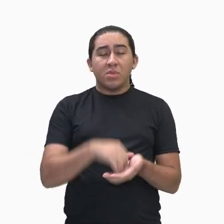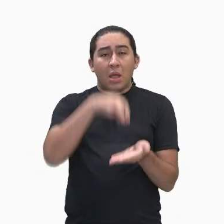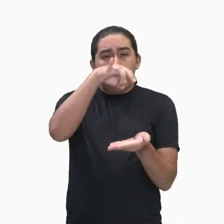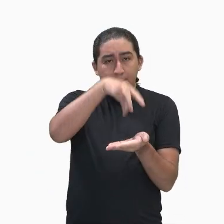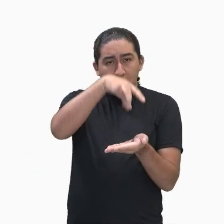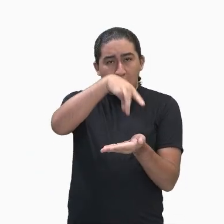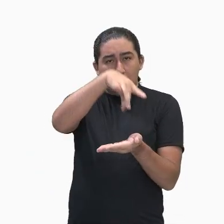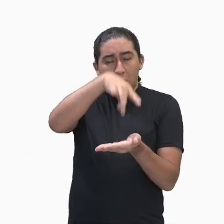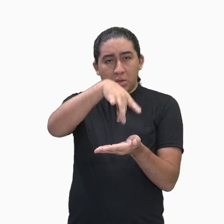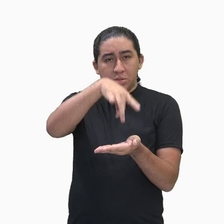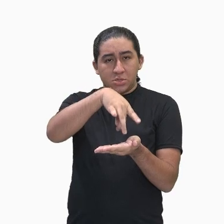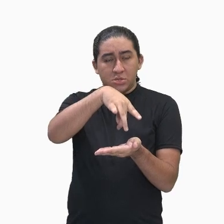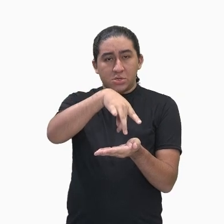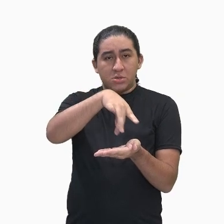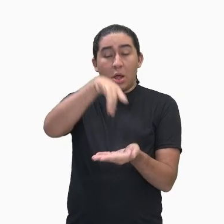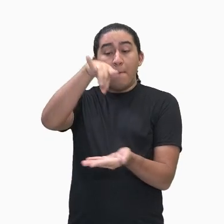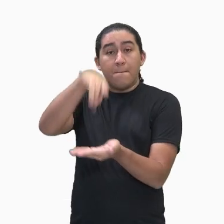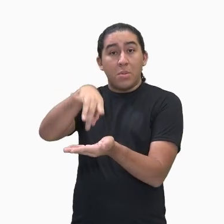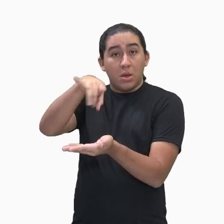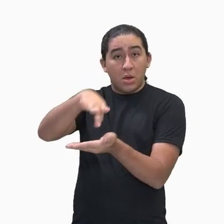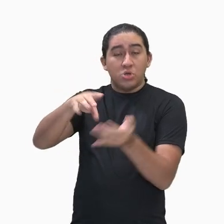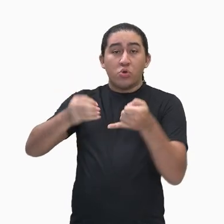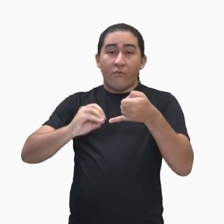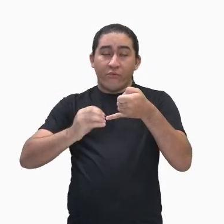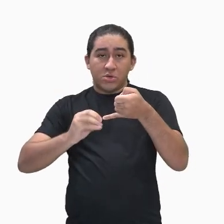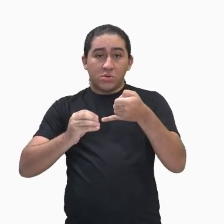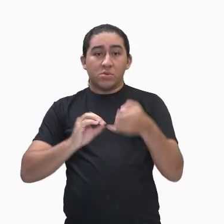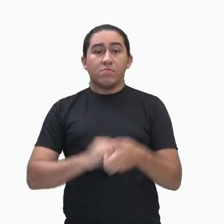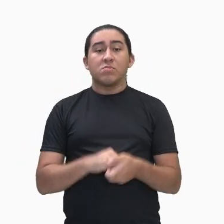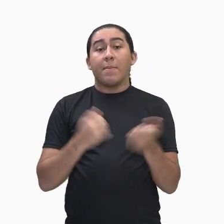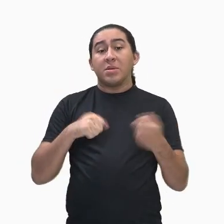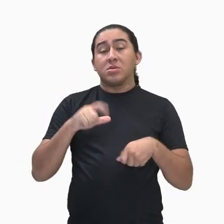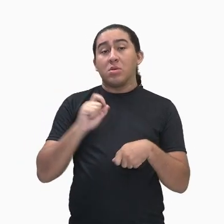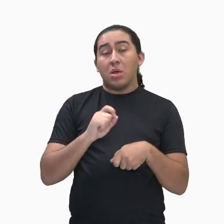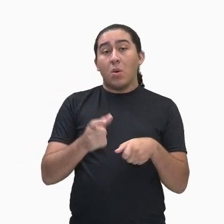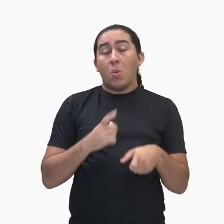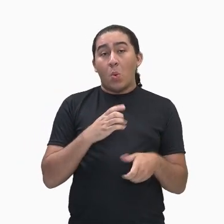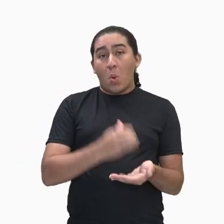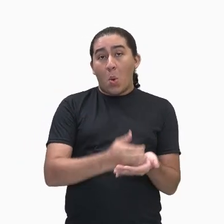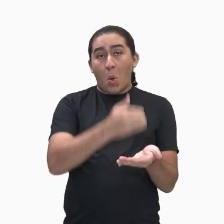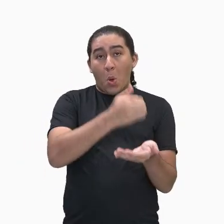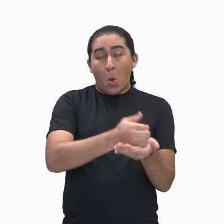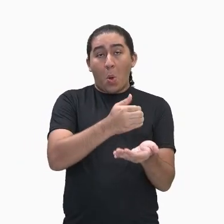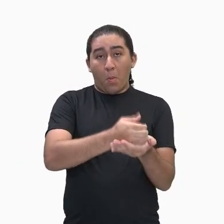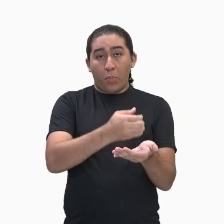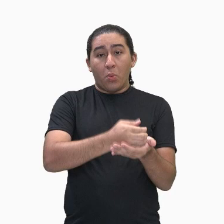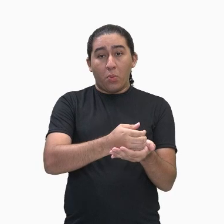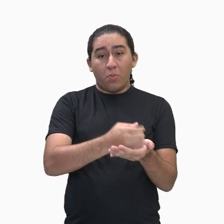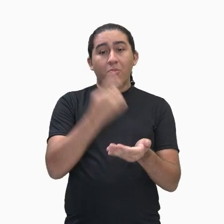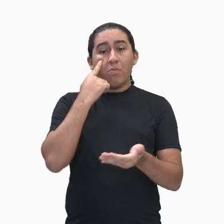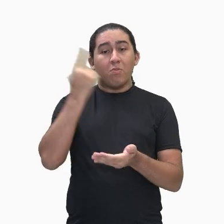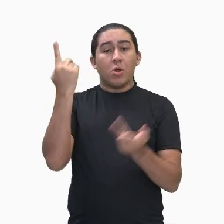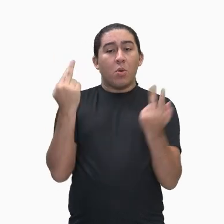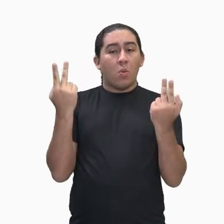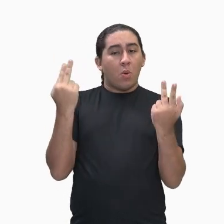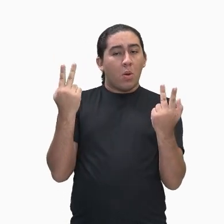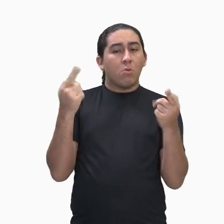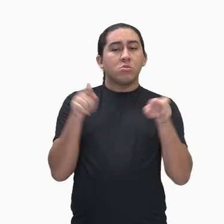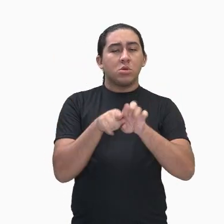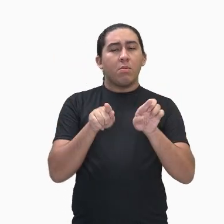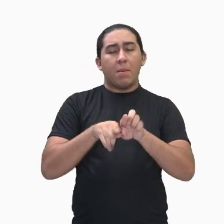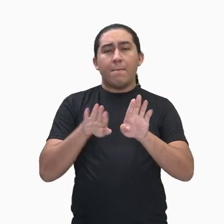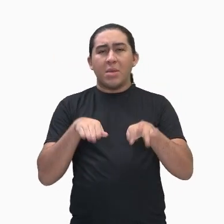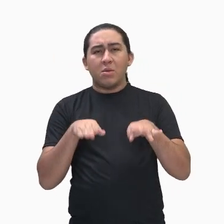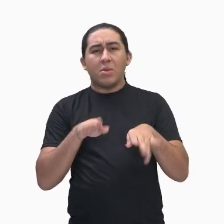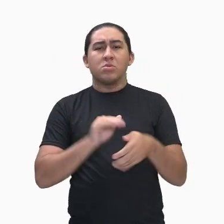Você vai precisar de um copo plástico descartável, cerca de 5 gramas